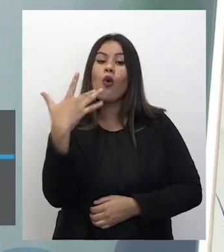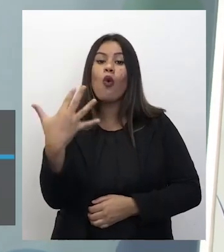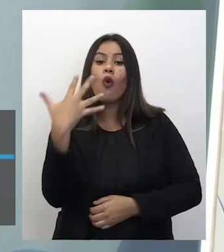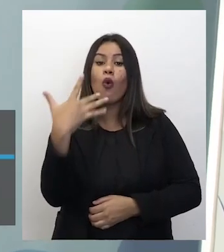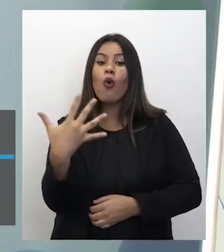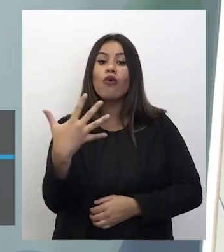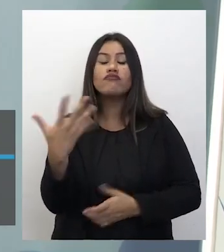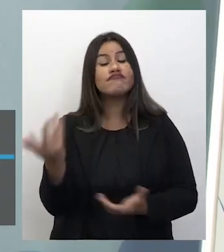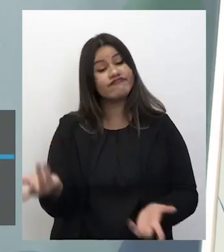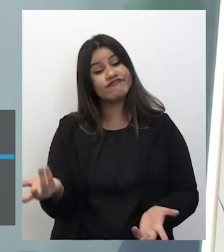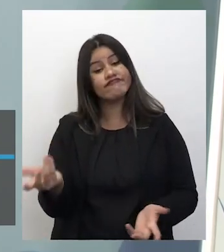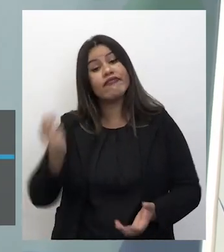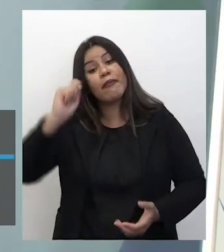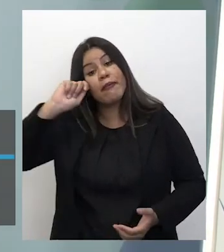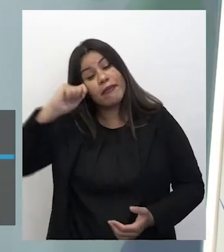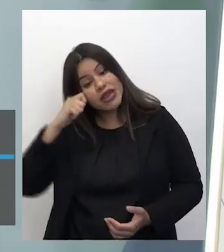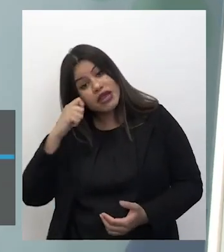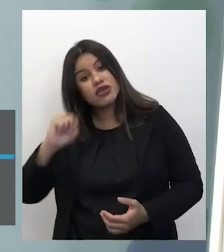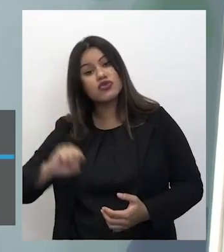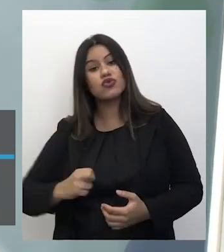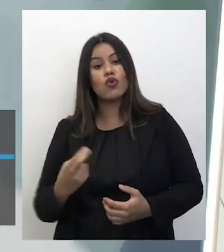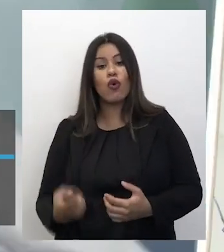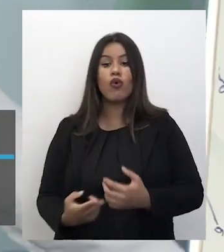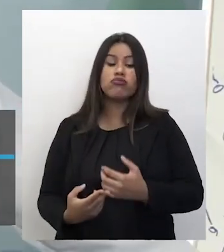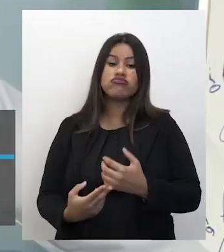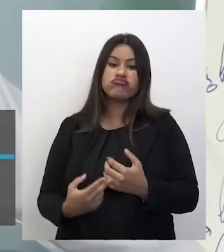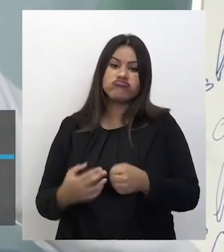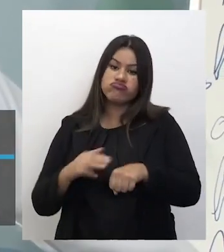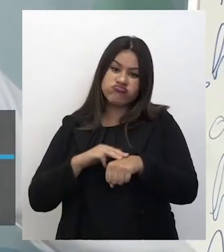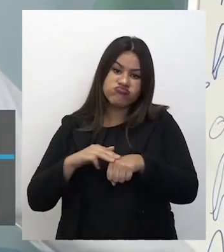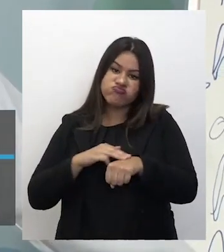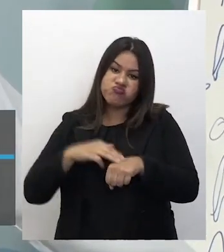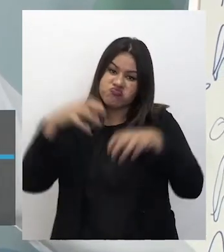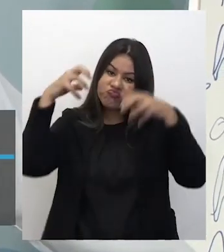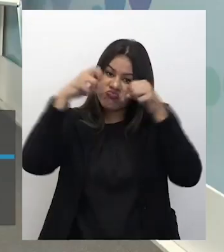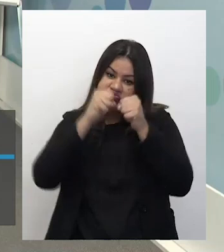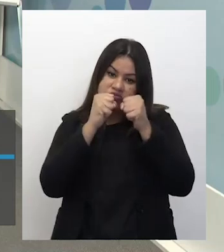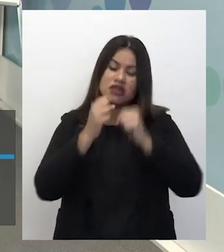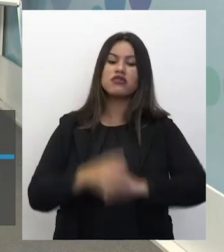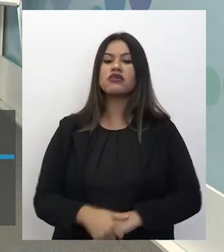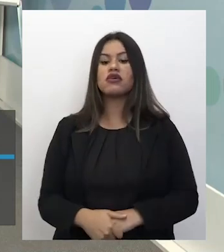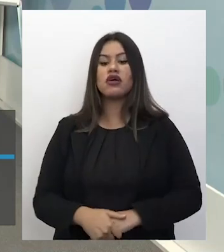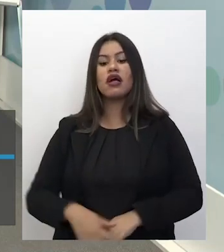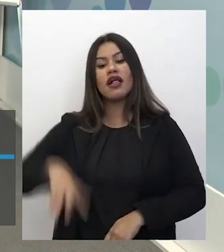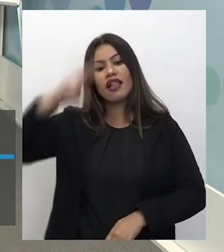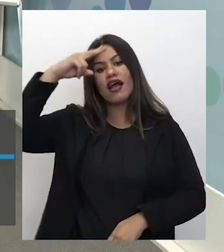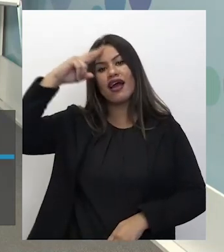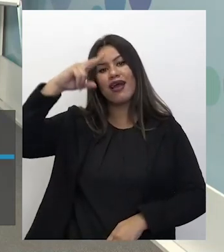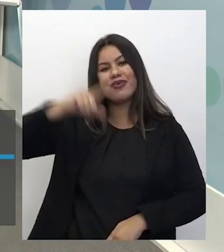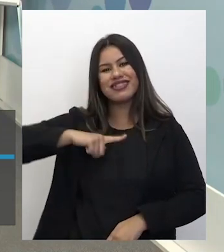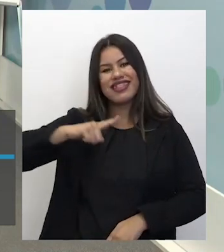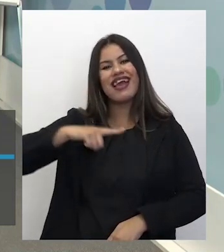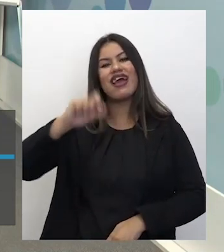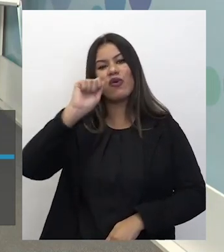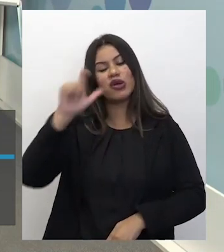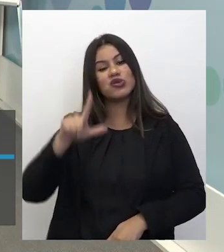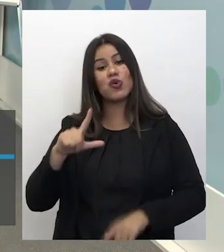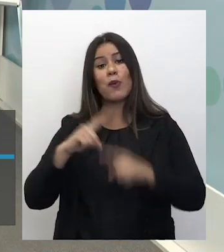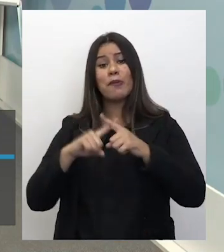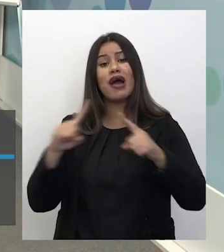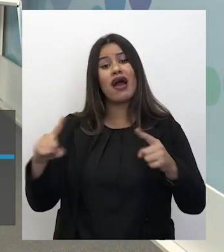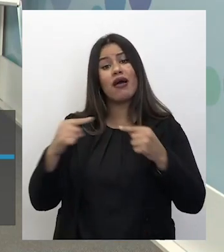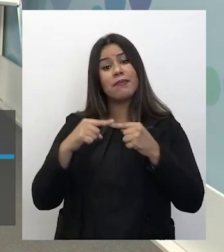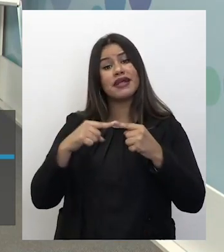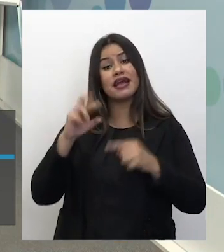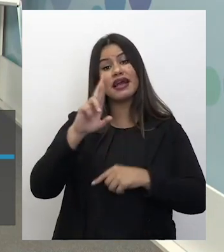Vai ser preto ou castanho, tá? Por quê? Ó, ele tem o azul aqui, mas lembra que o azul é recessivo? Esse cara, ele